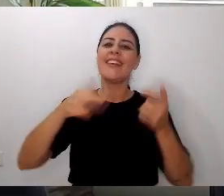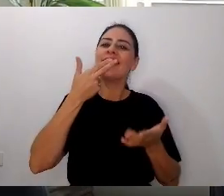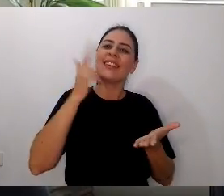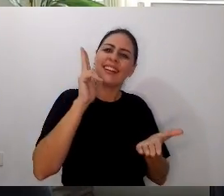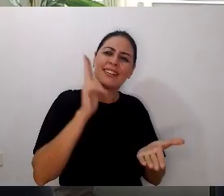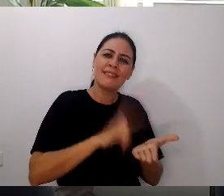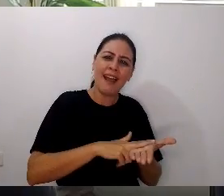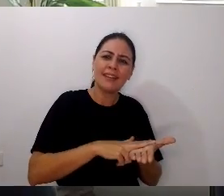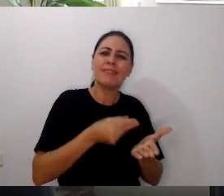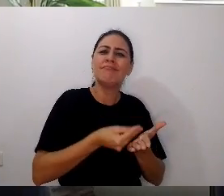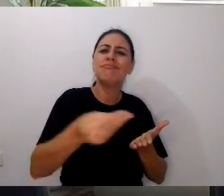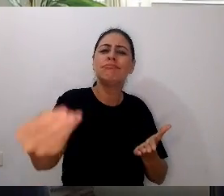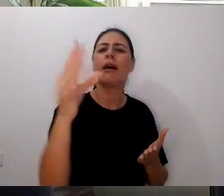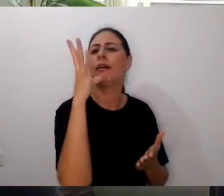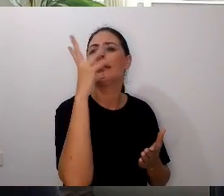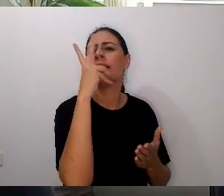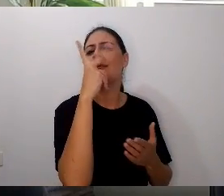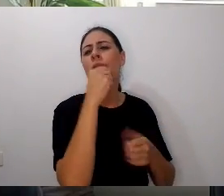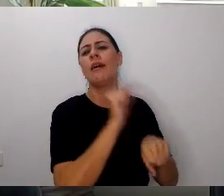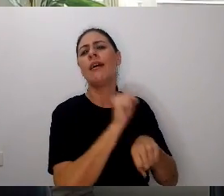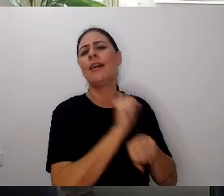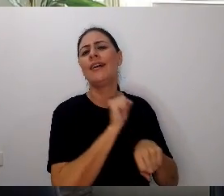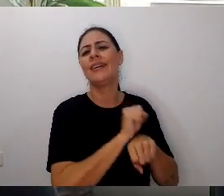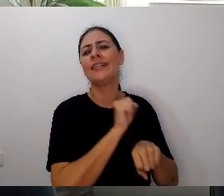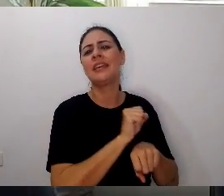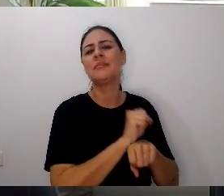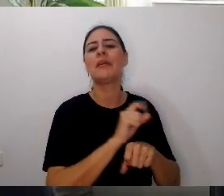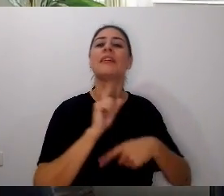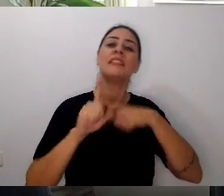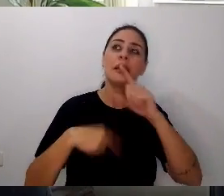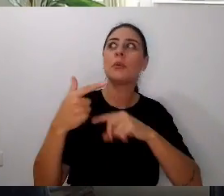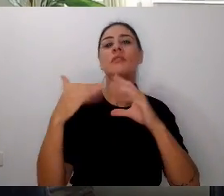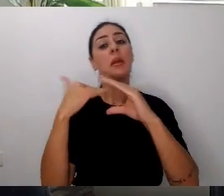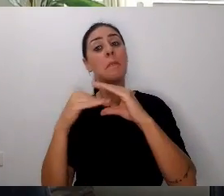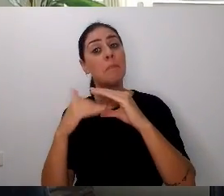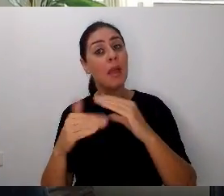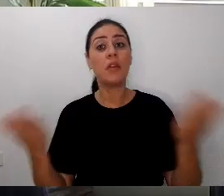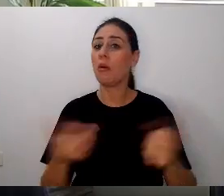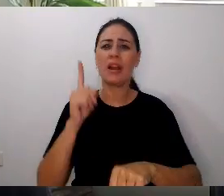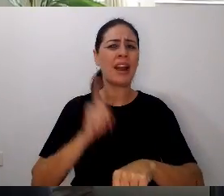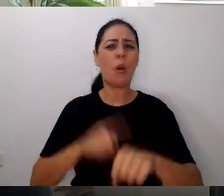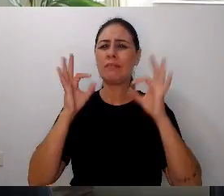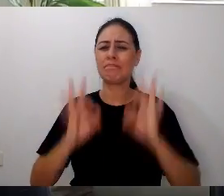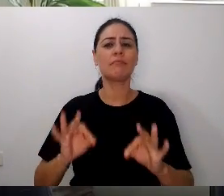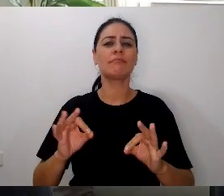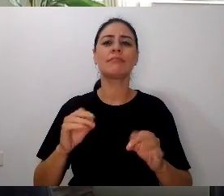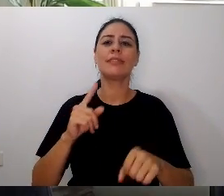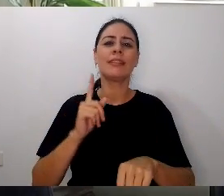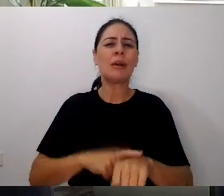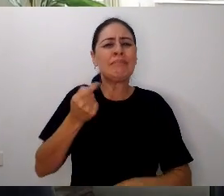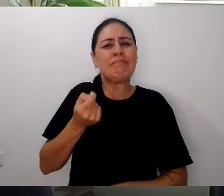cartas e que a gente ficava esperando cartas, depois a gente vem com e-mail. Hoje é instantânea a conversa, o recado, a